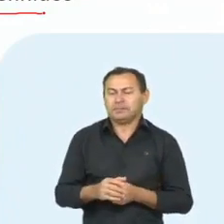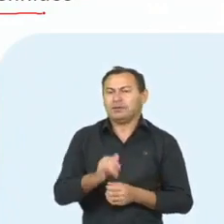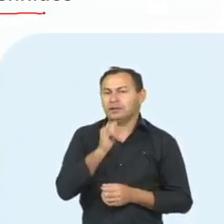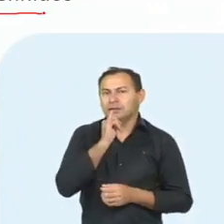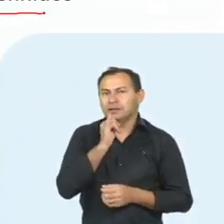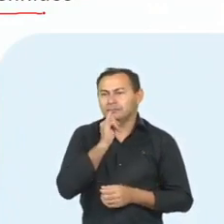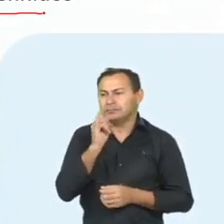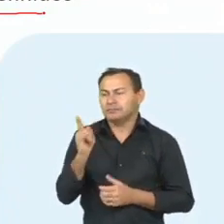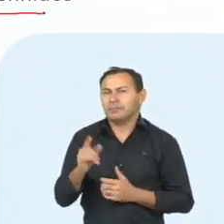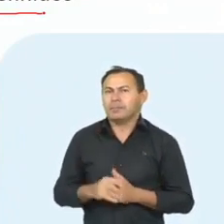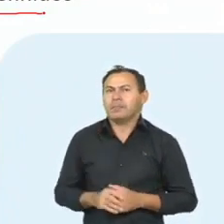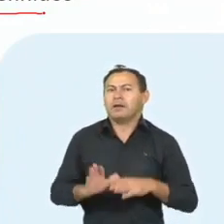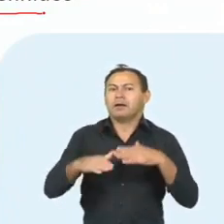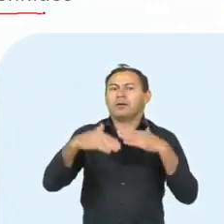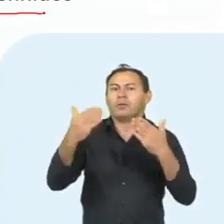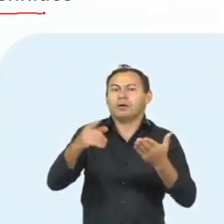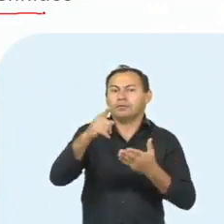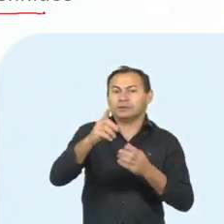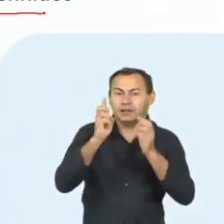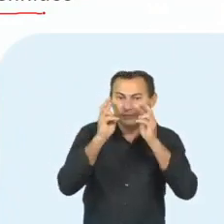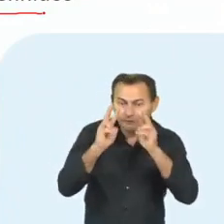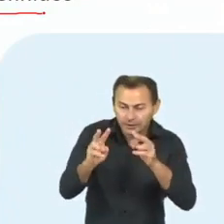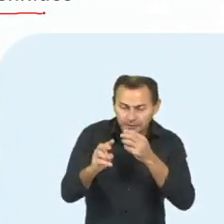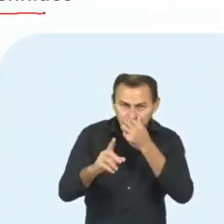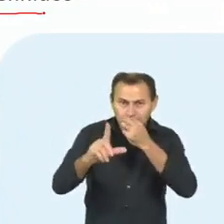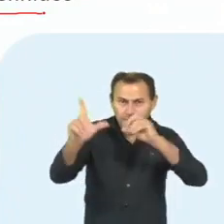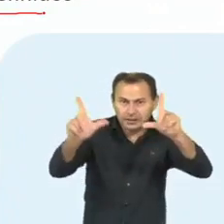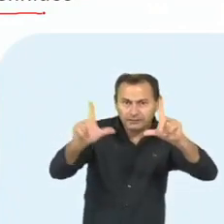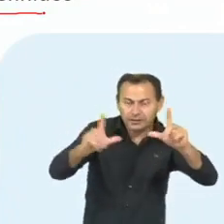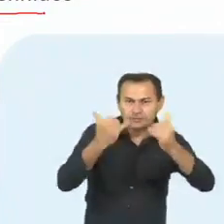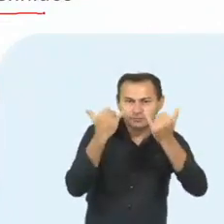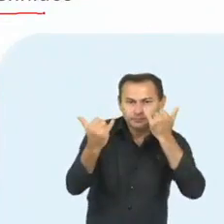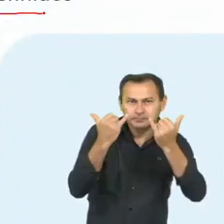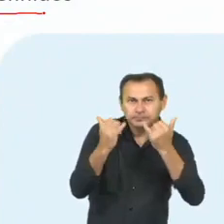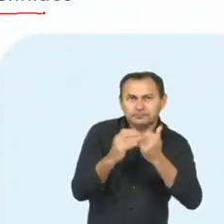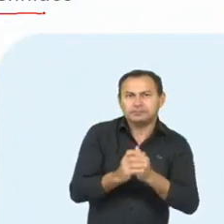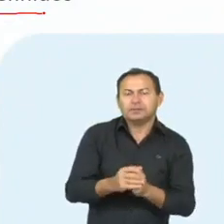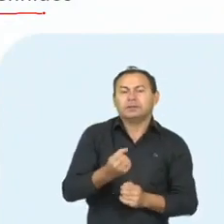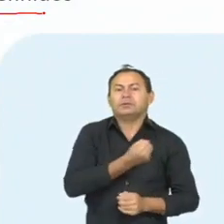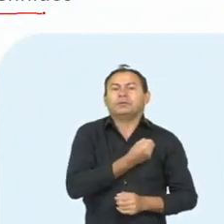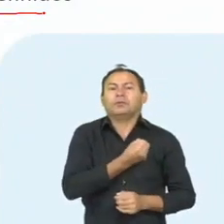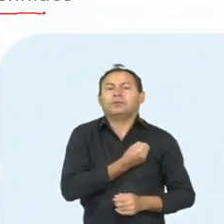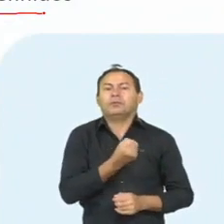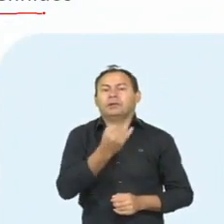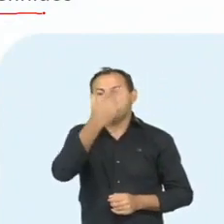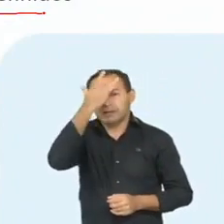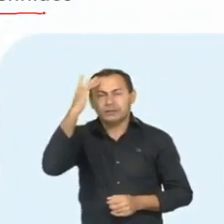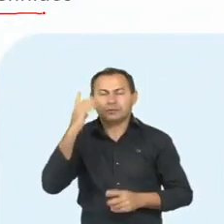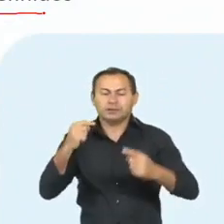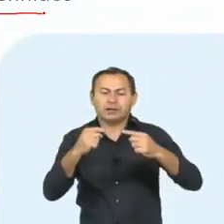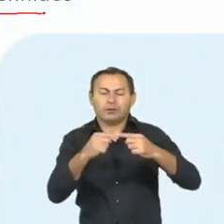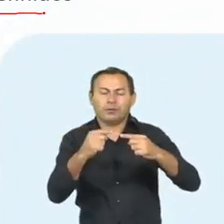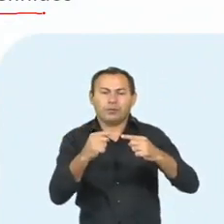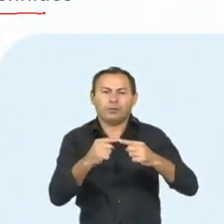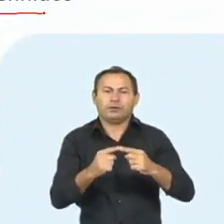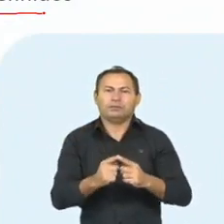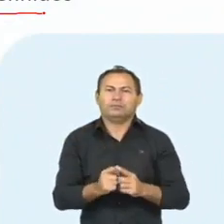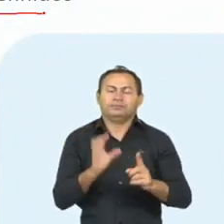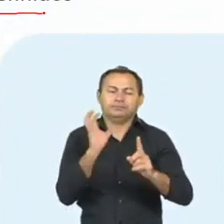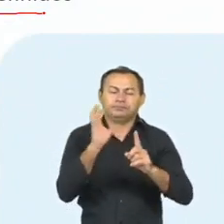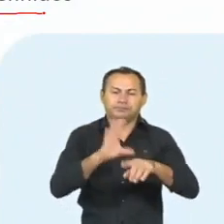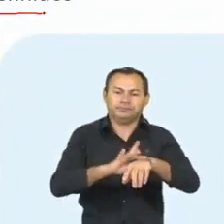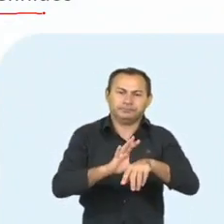exemplo de quando você vê na televisão informações sobre número de pessoas que já foram infectadas,